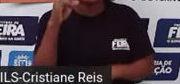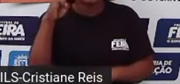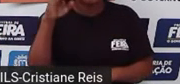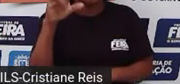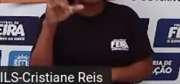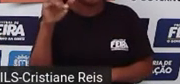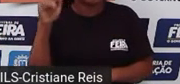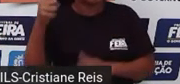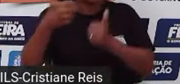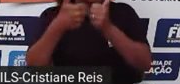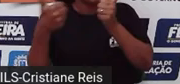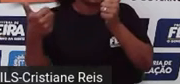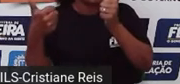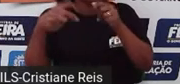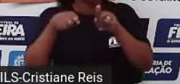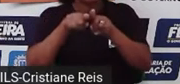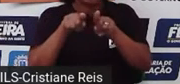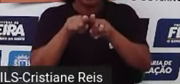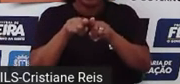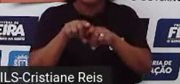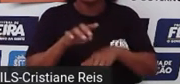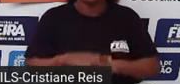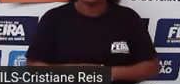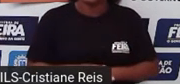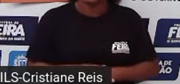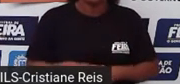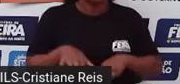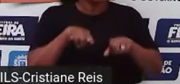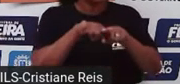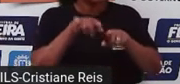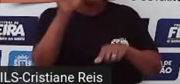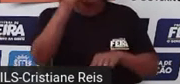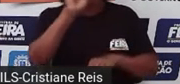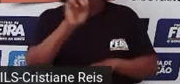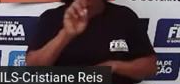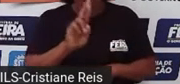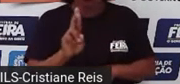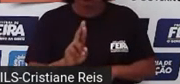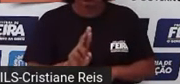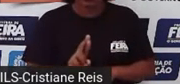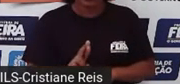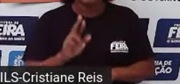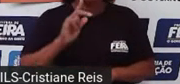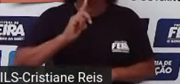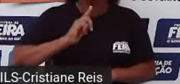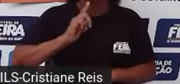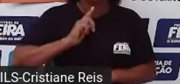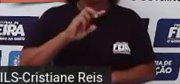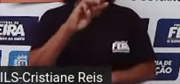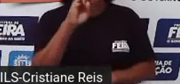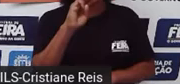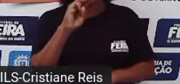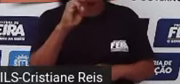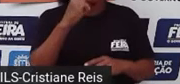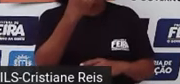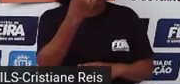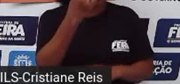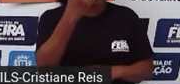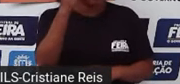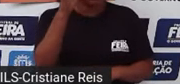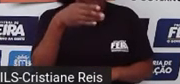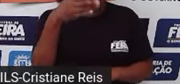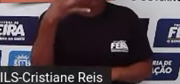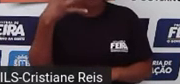mesmo sendo né porque ele ele tem 3 terços do 33 não desculpa não é três quartos do seu território